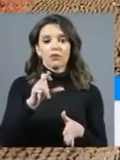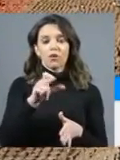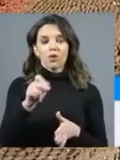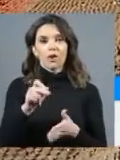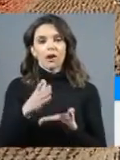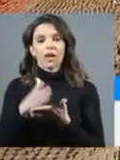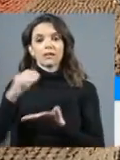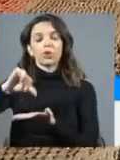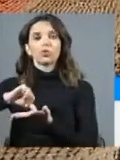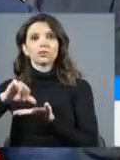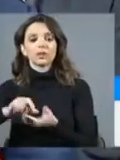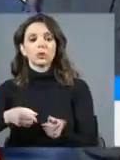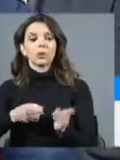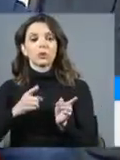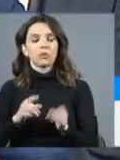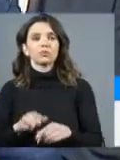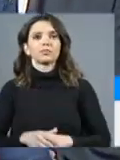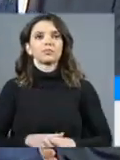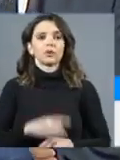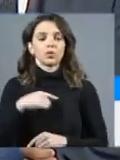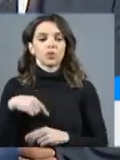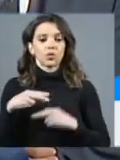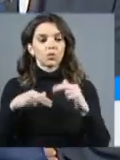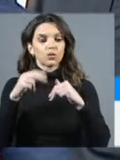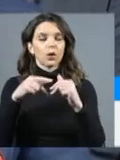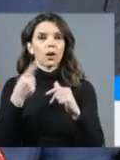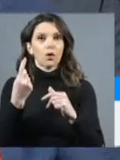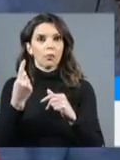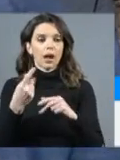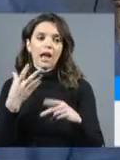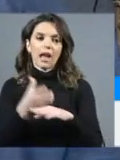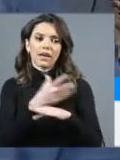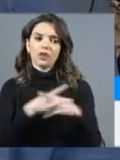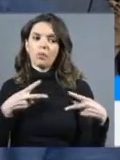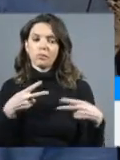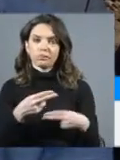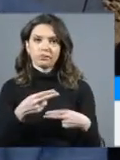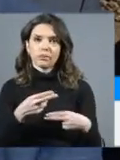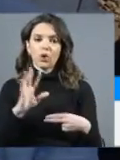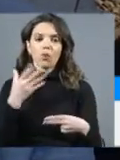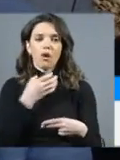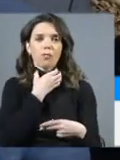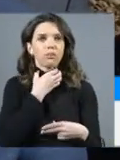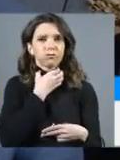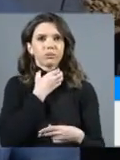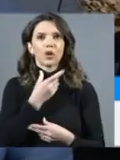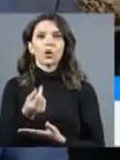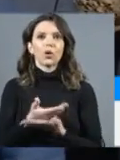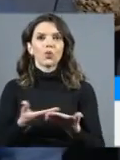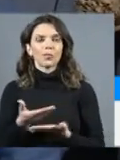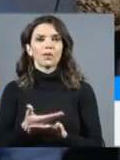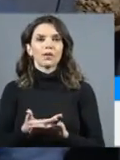de Lobos. Nós retomamos uma obra que tinha sido interrompida, um projeto que tinha sido interrompido a quando da crise financeira.